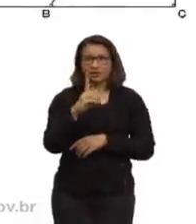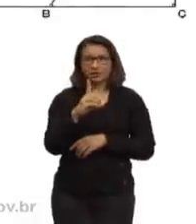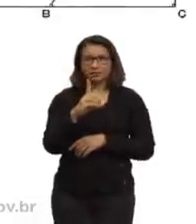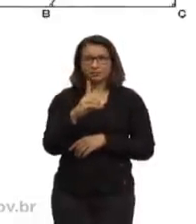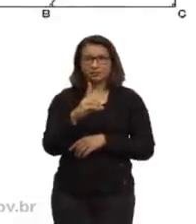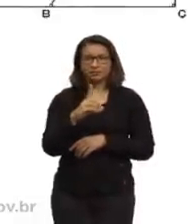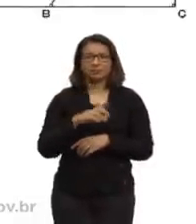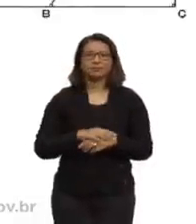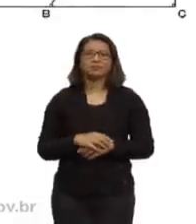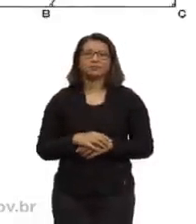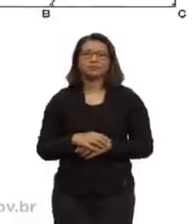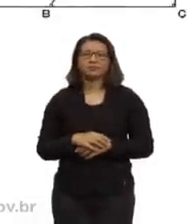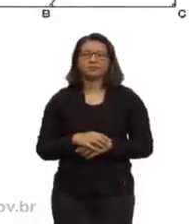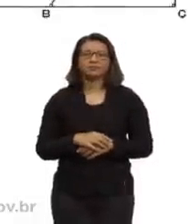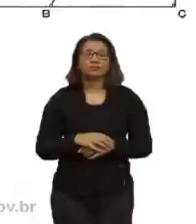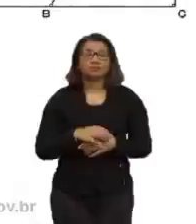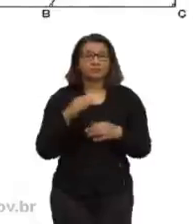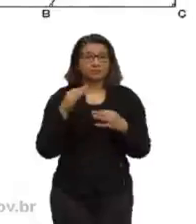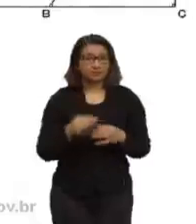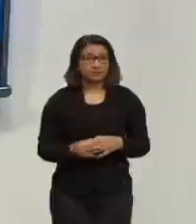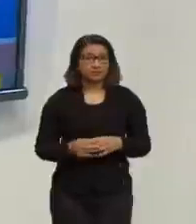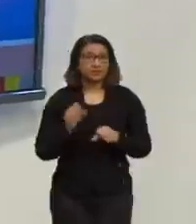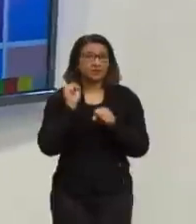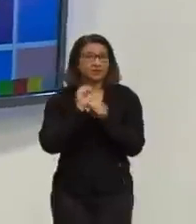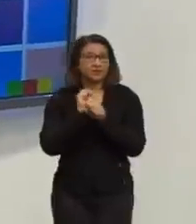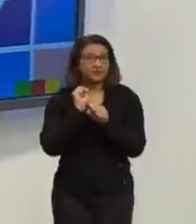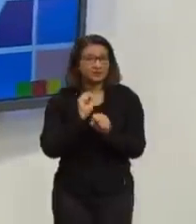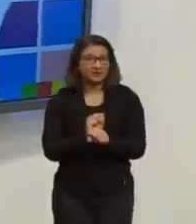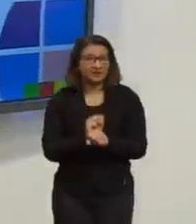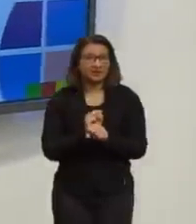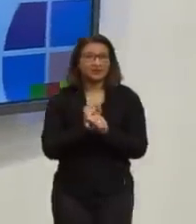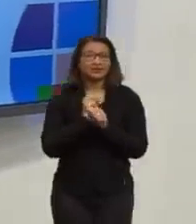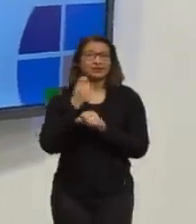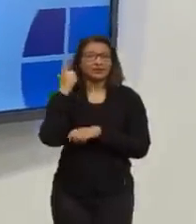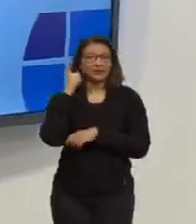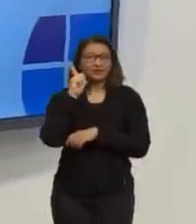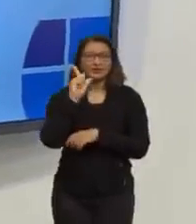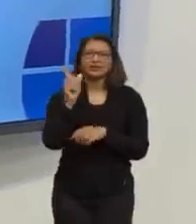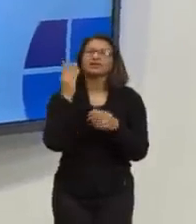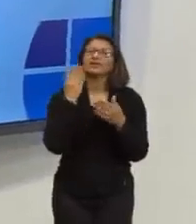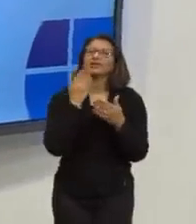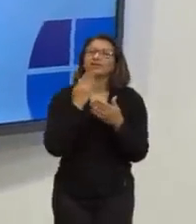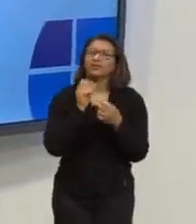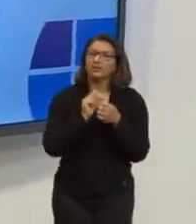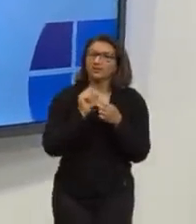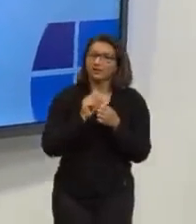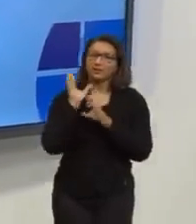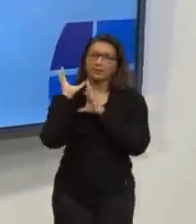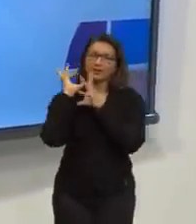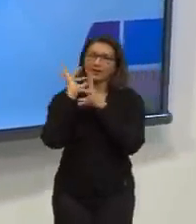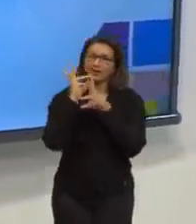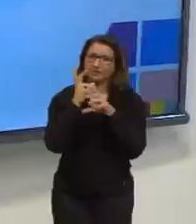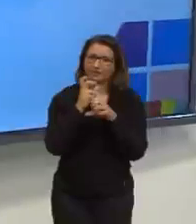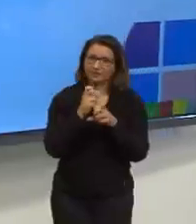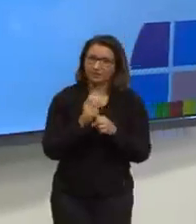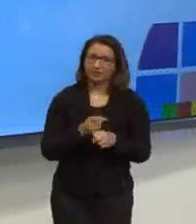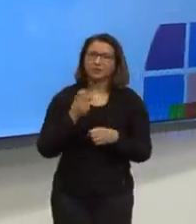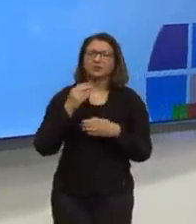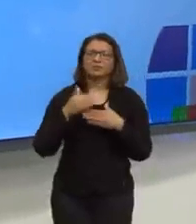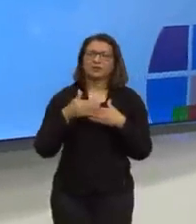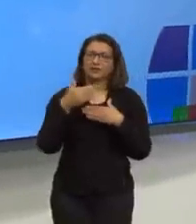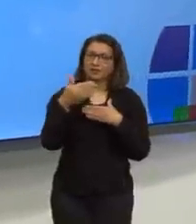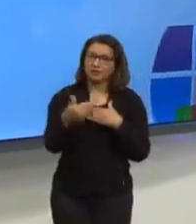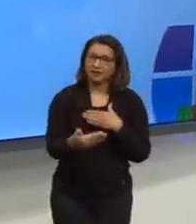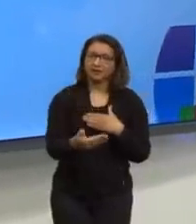149, certo? Então, eu espero que a gente tenha conseguido fazer essa revisão para nós seguirmos os